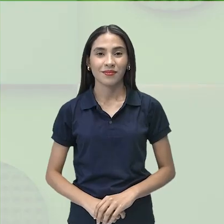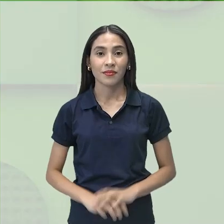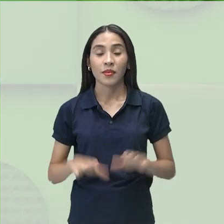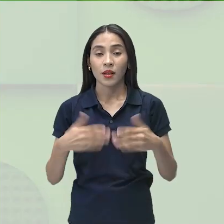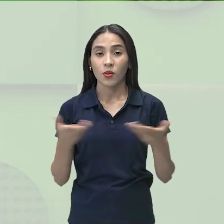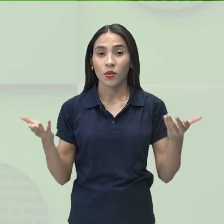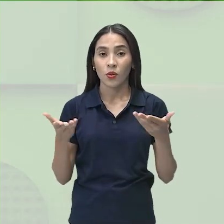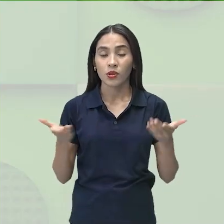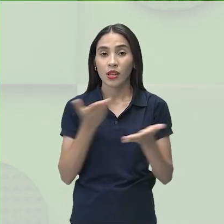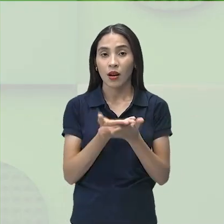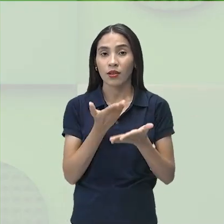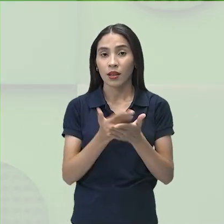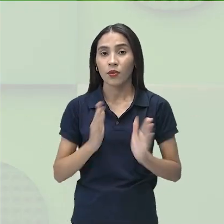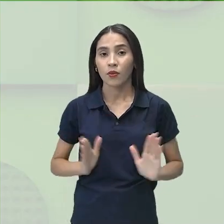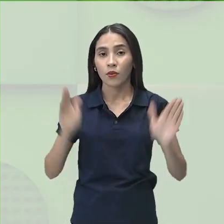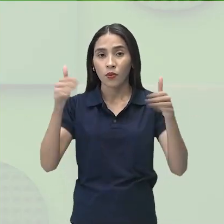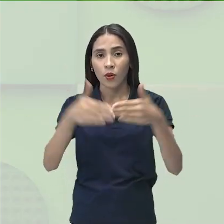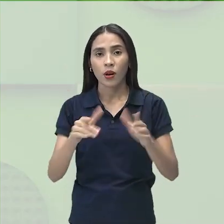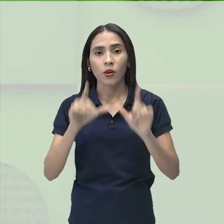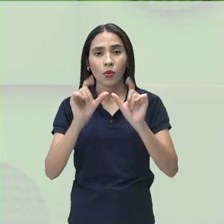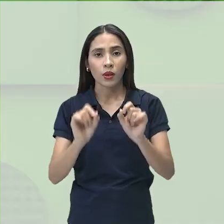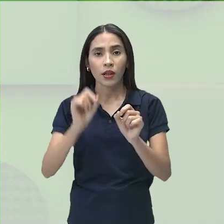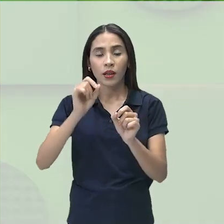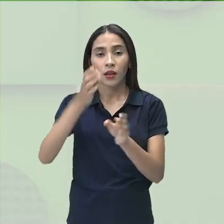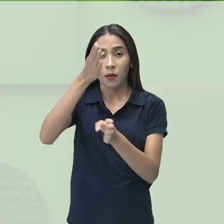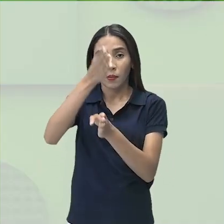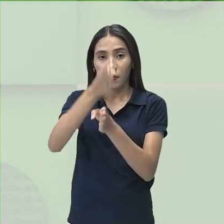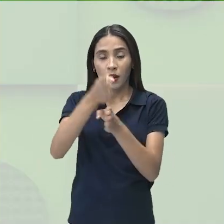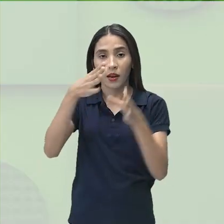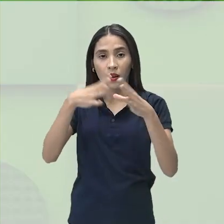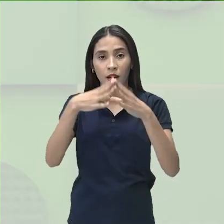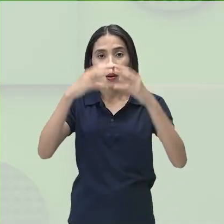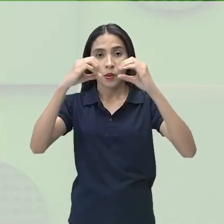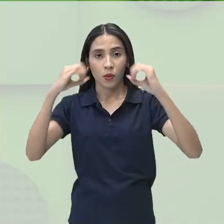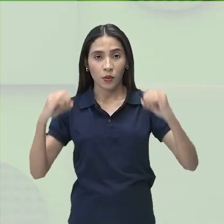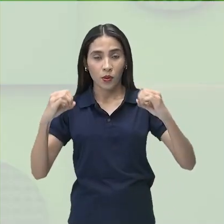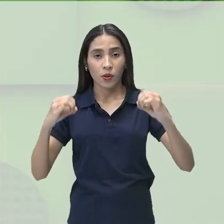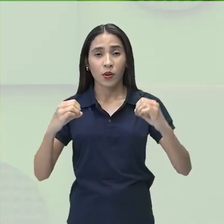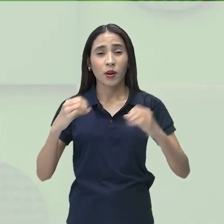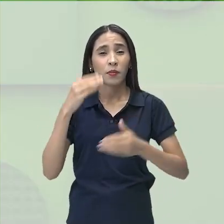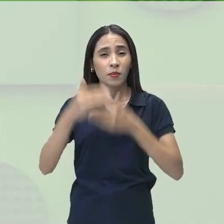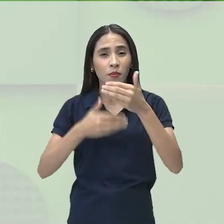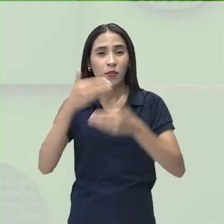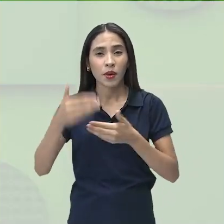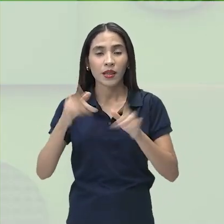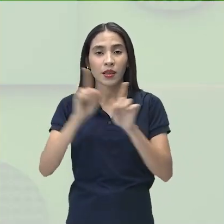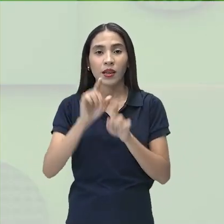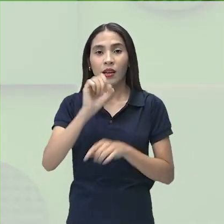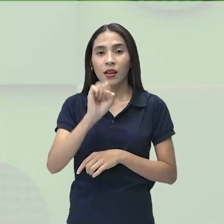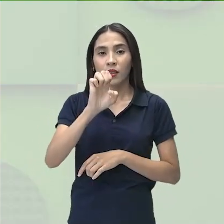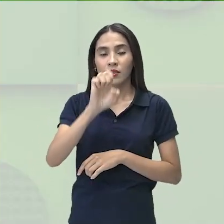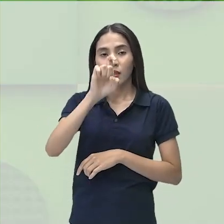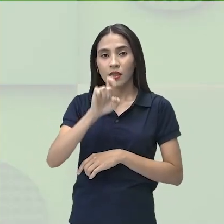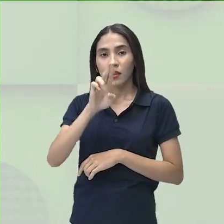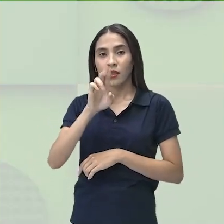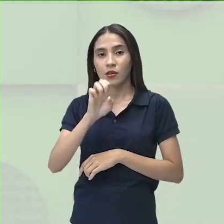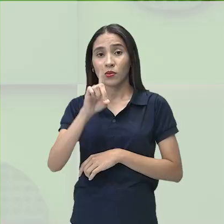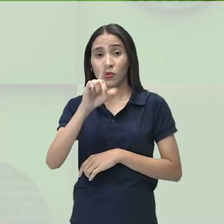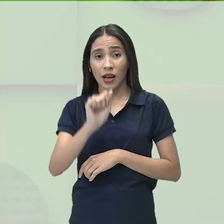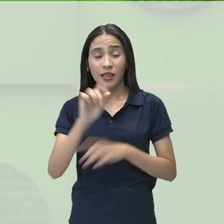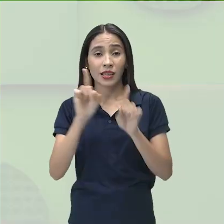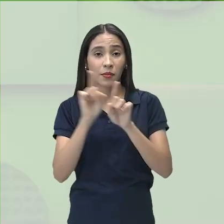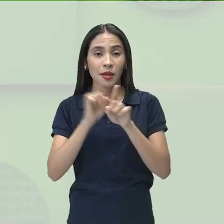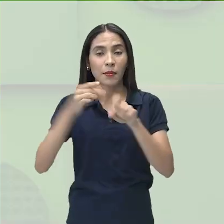Então, a nossa aula de hoje é sobre meiose, processo fundamental para a reprodução sexuada e também que participa